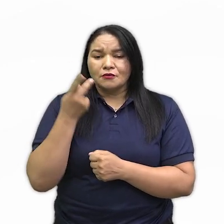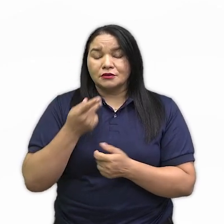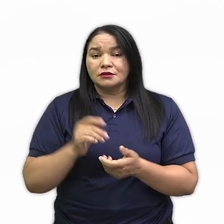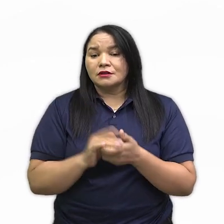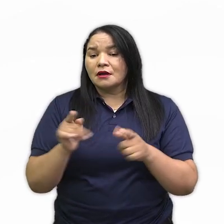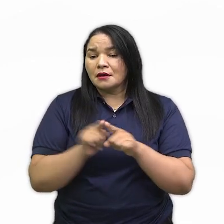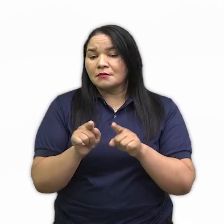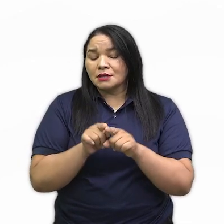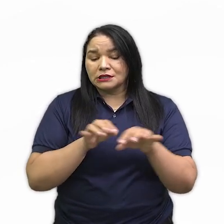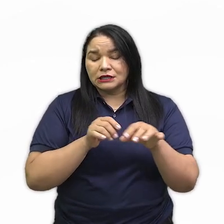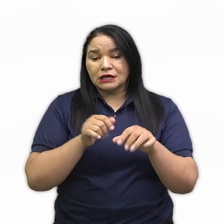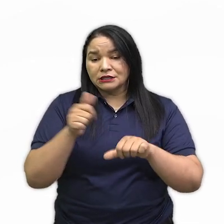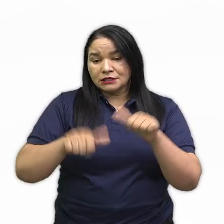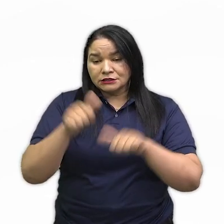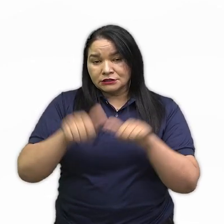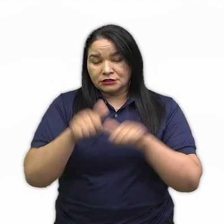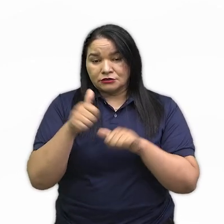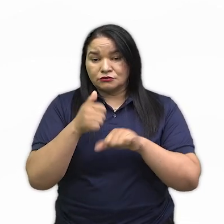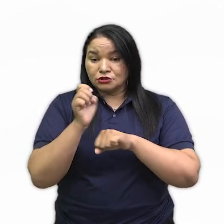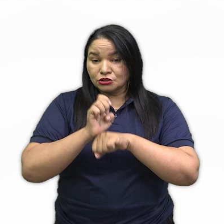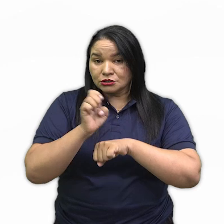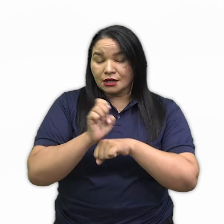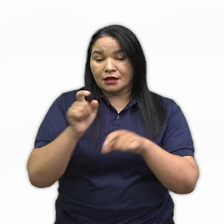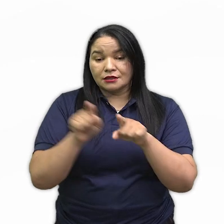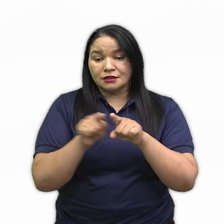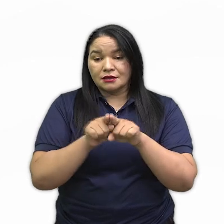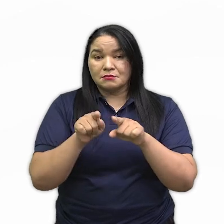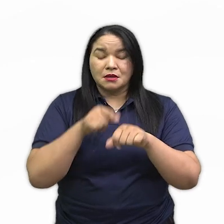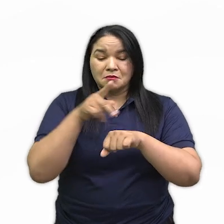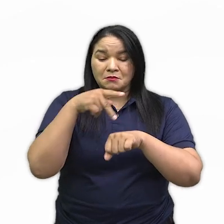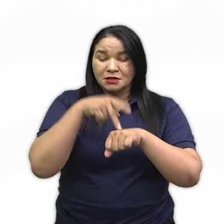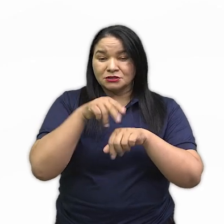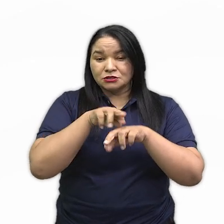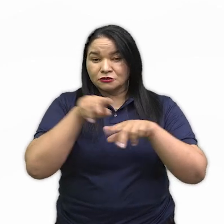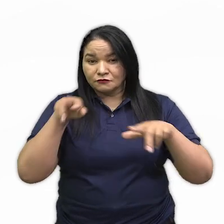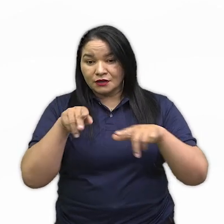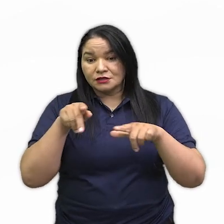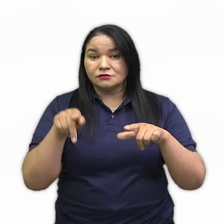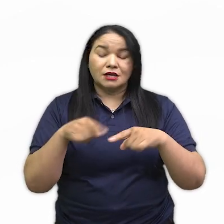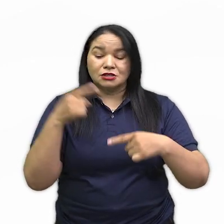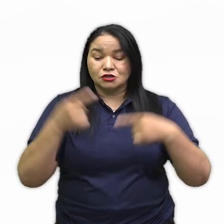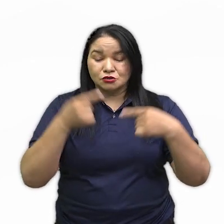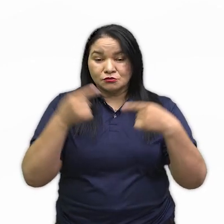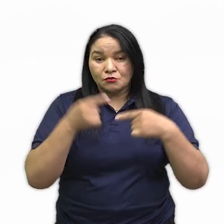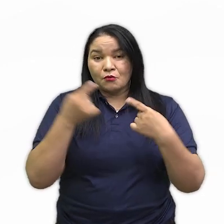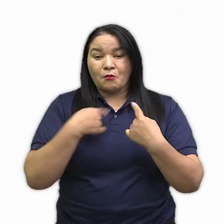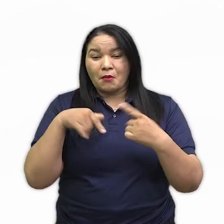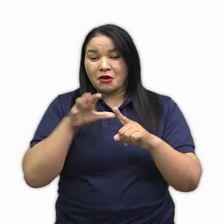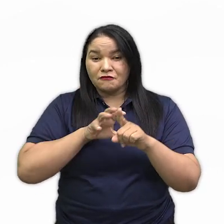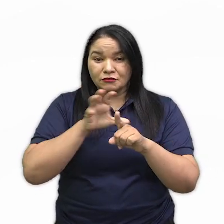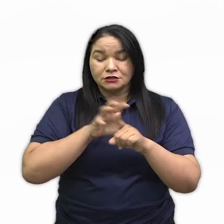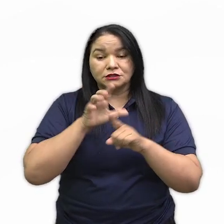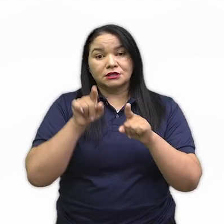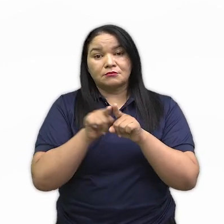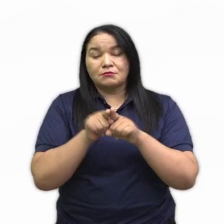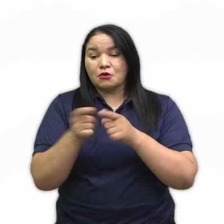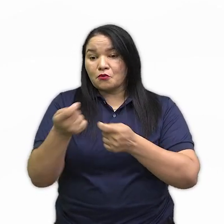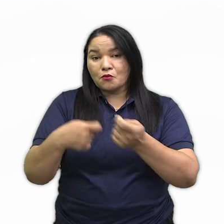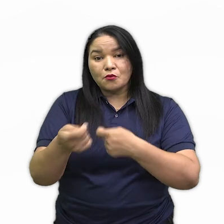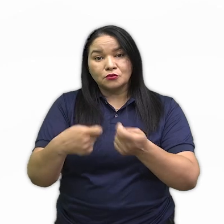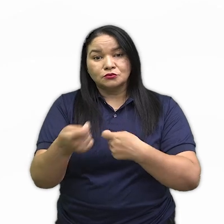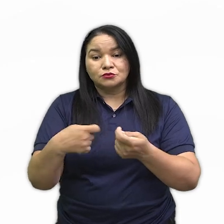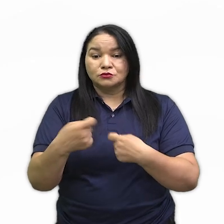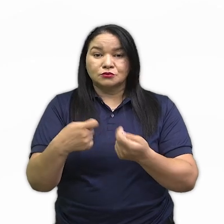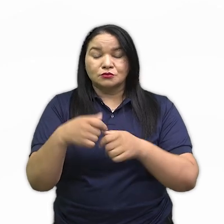analisando como os estados e atores internacionais vão disputar ali a influência e o controle